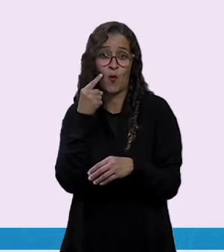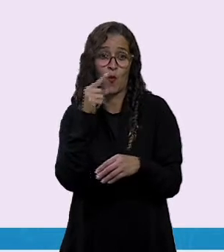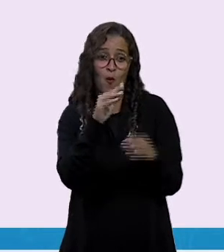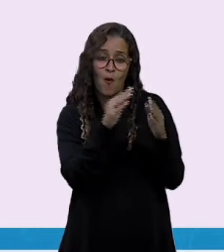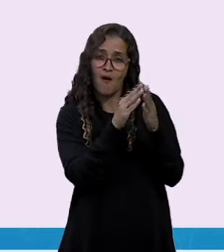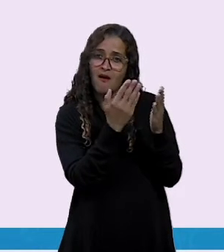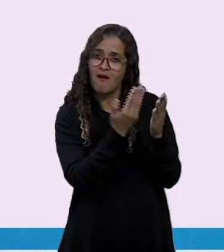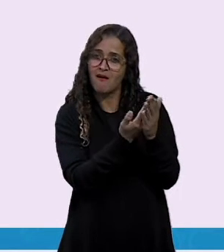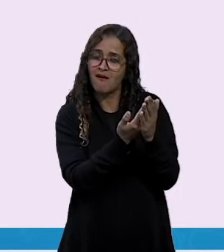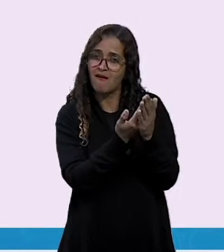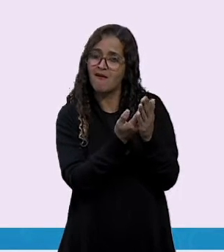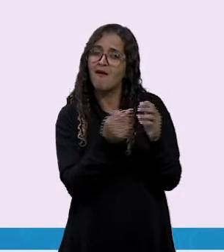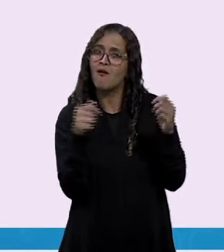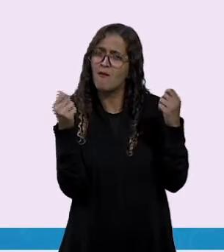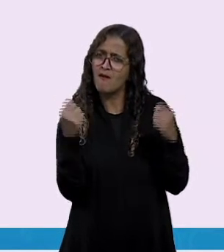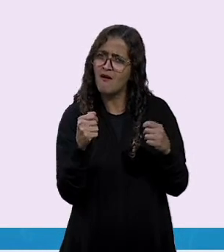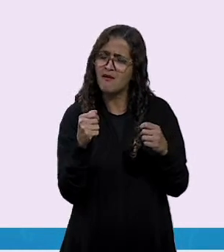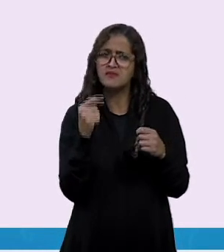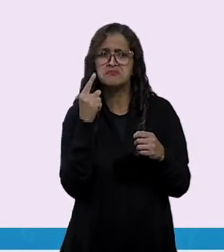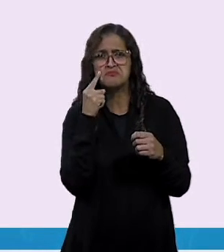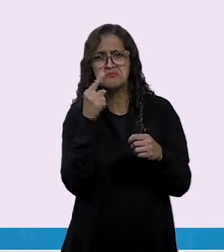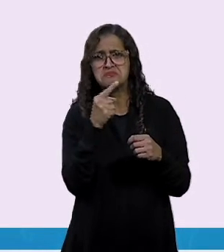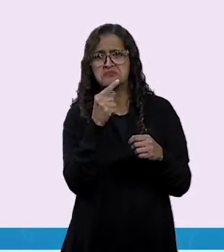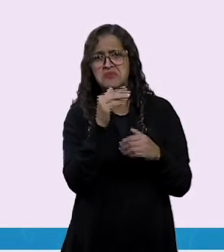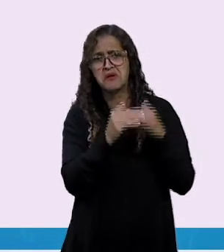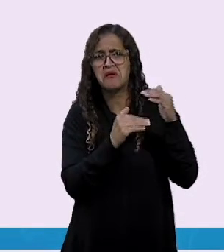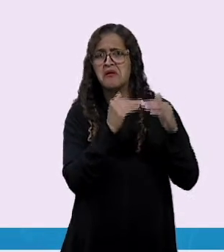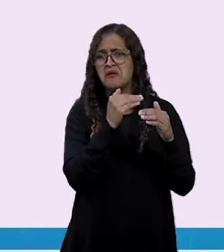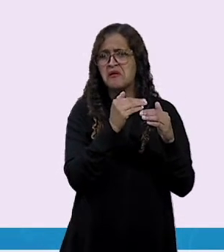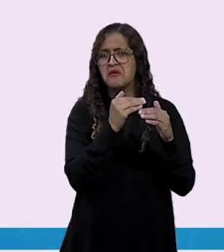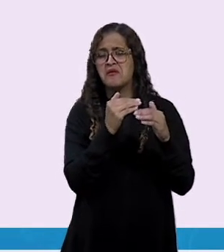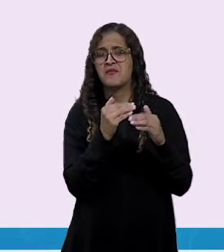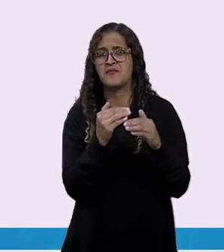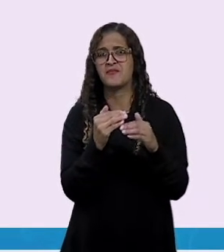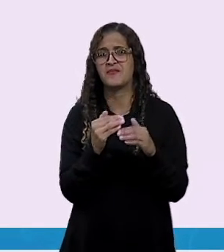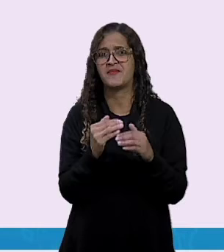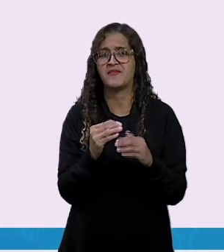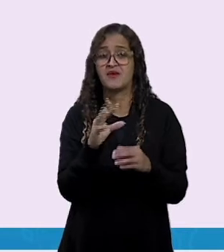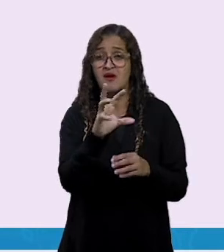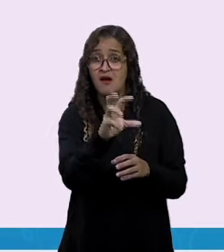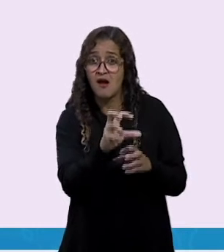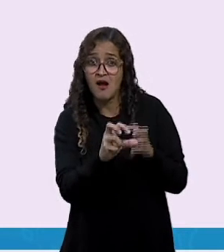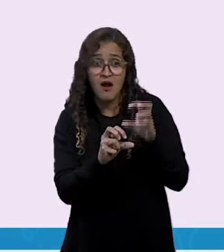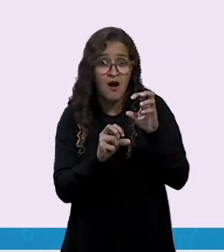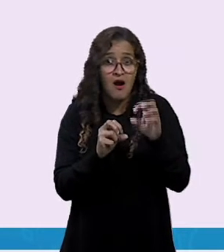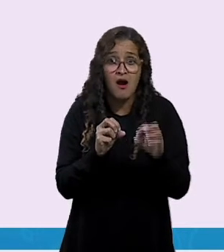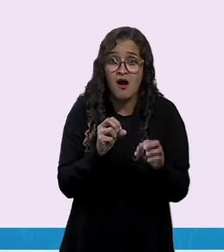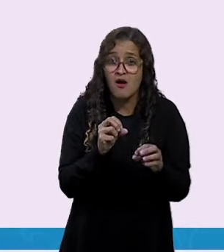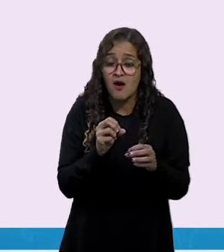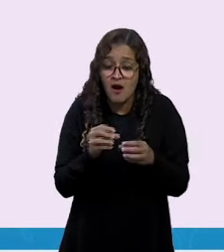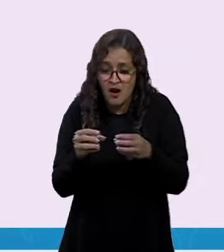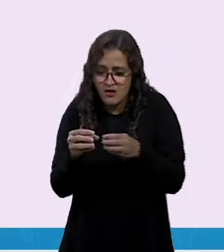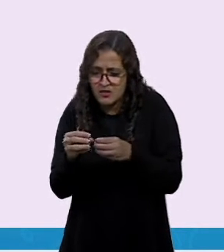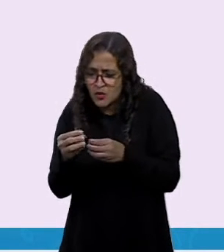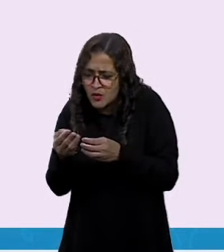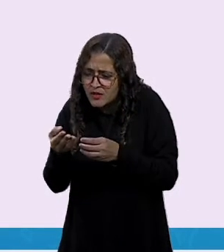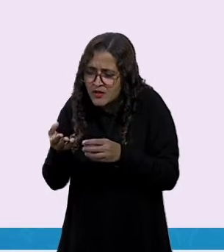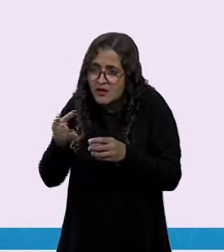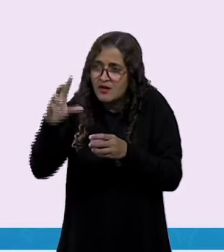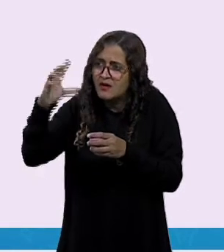escola, você já pode ter passado por esse processo com a professora, né? De pegar ali os ovos na